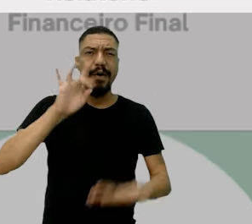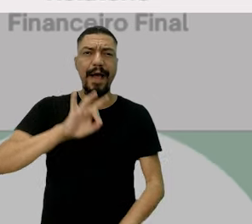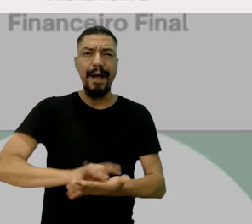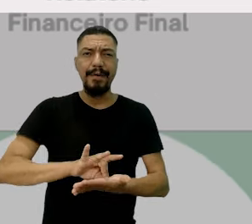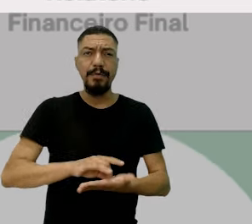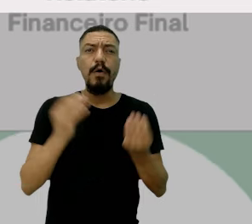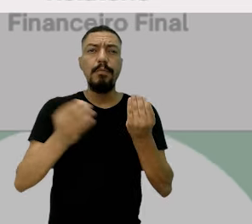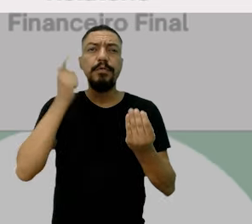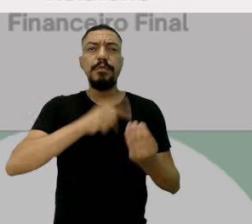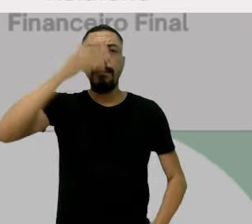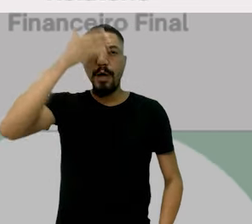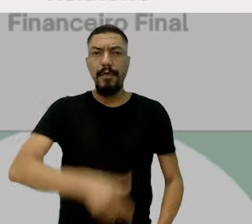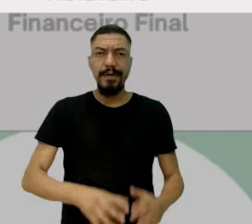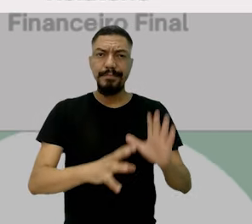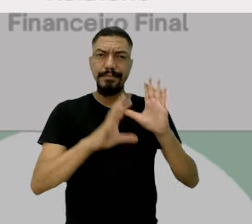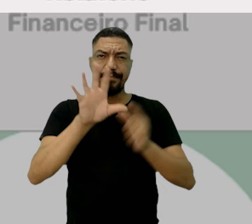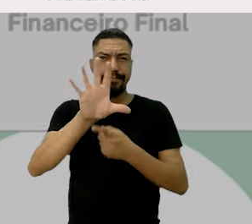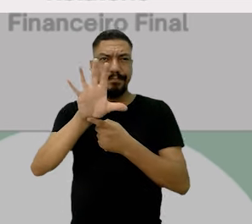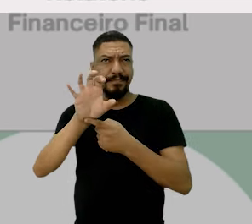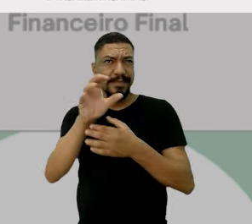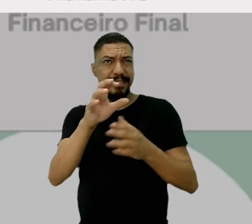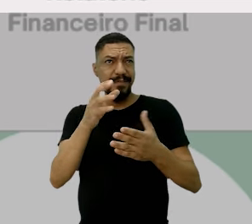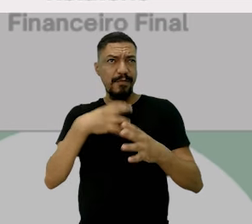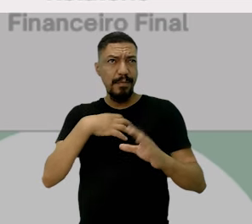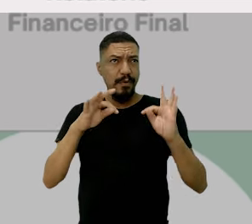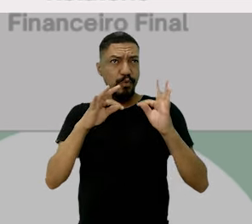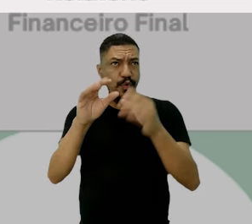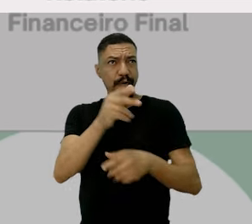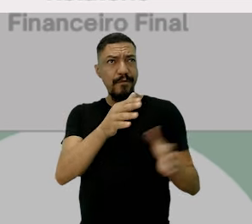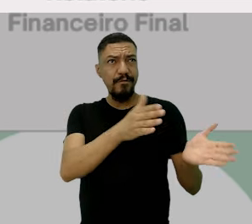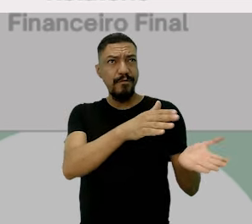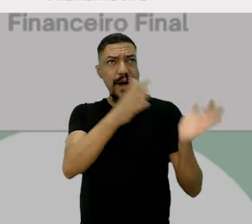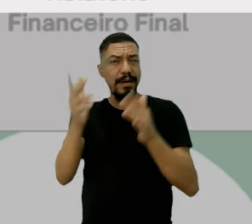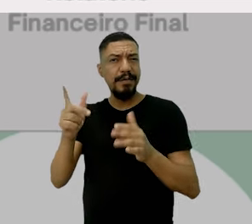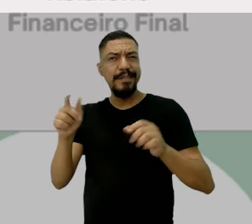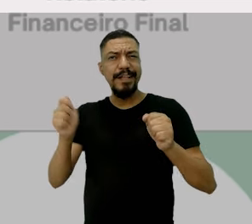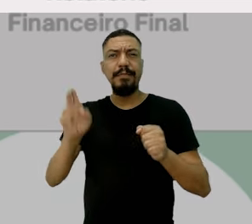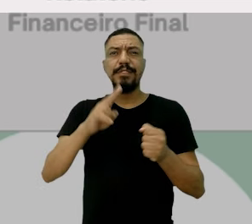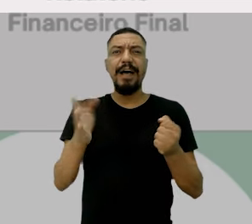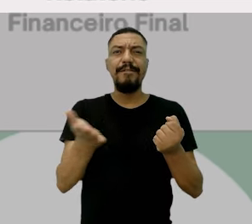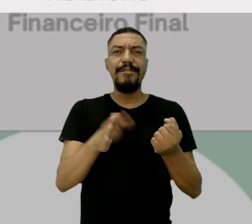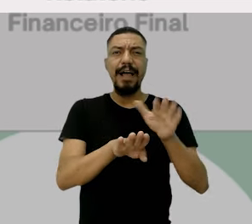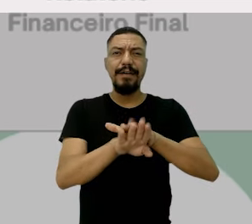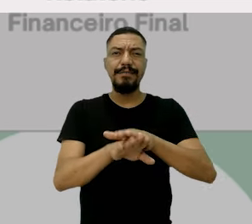você vai provar não só com esse registro de ponta a ponta do espetáculo, mas também com flyers,